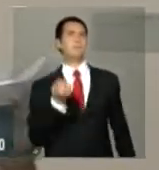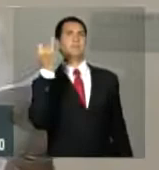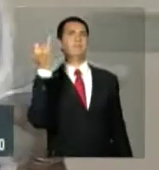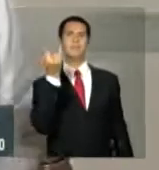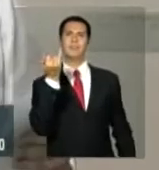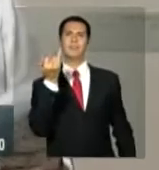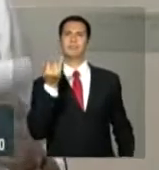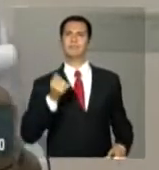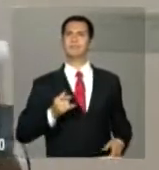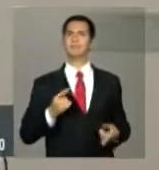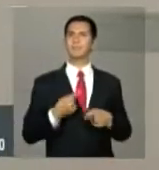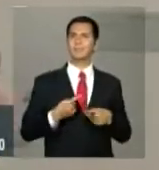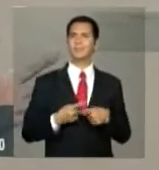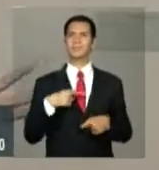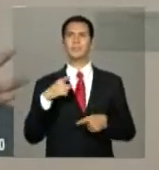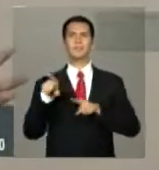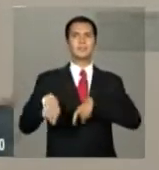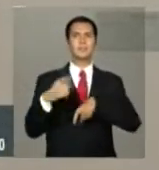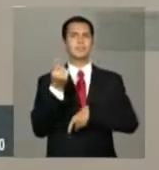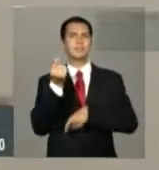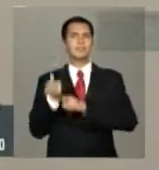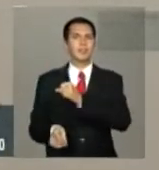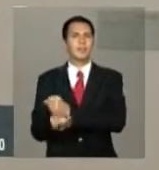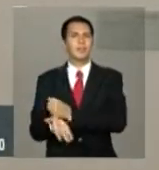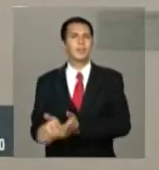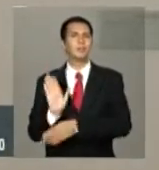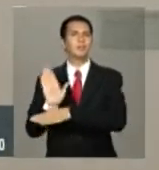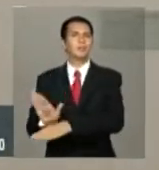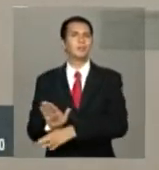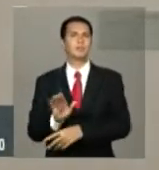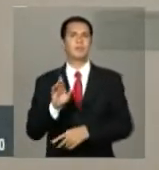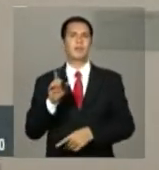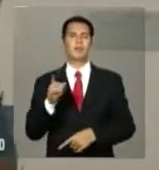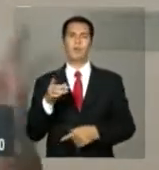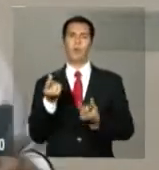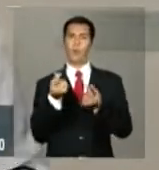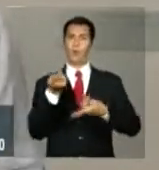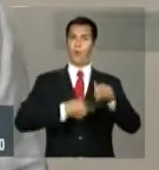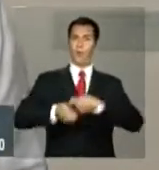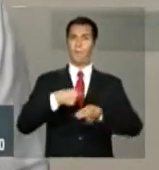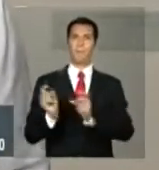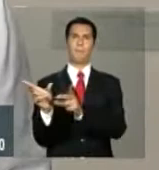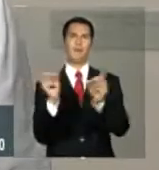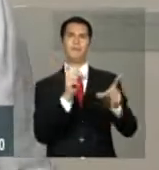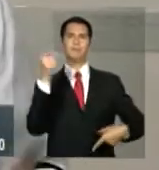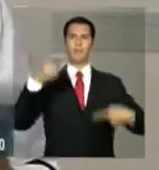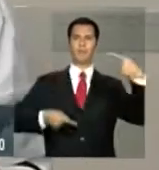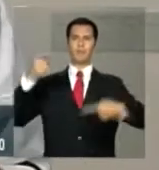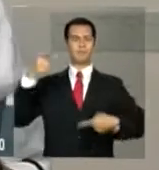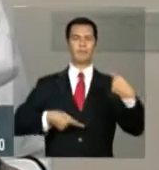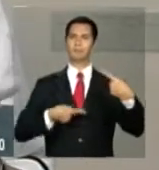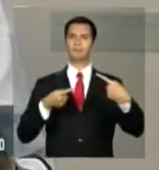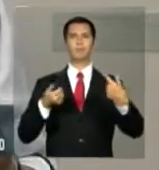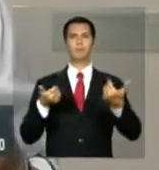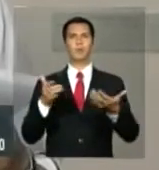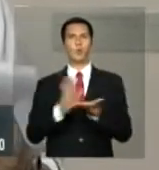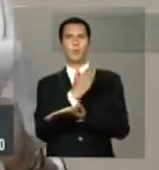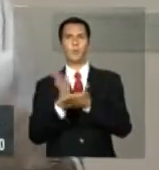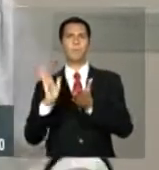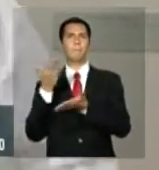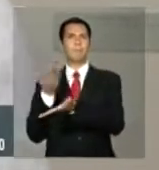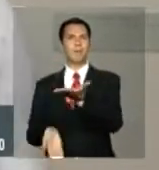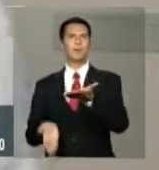agrícolas, por práticas de competição indevidas no momento atual. É óbvio que